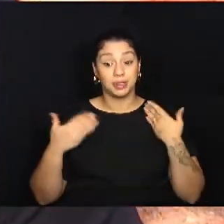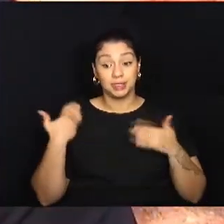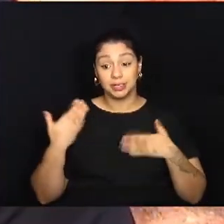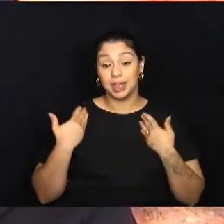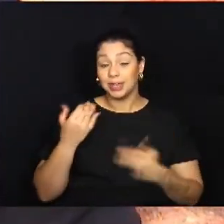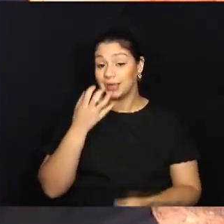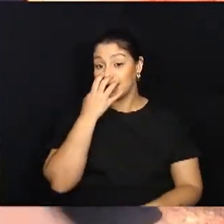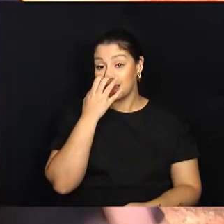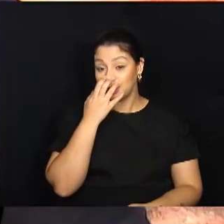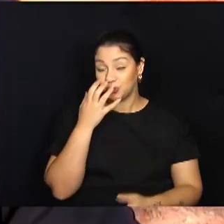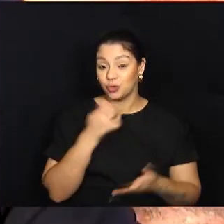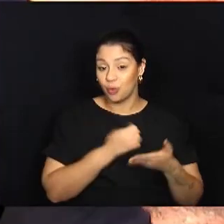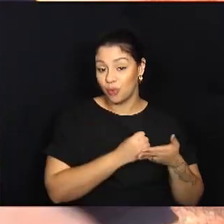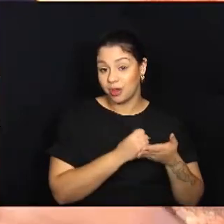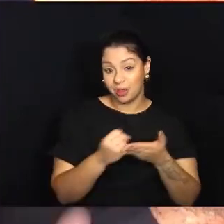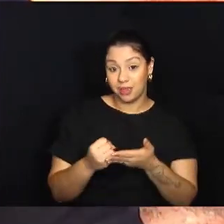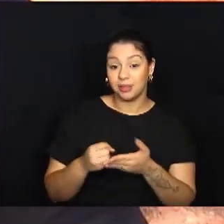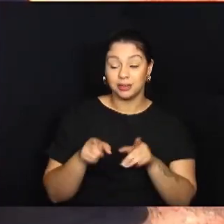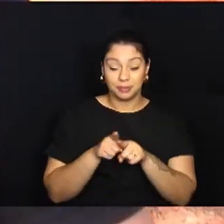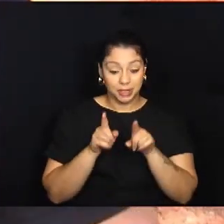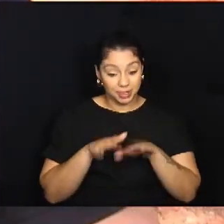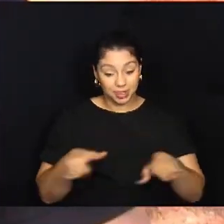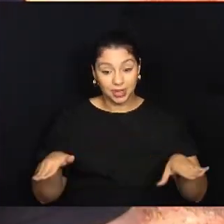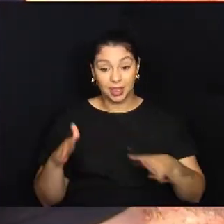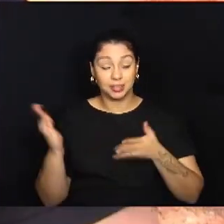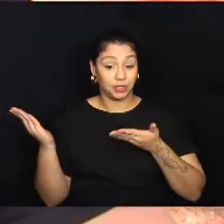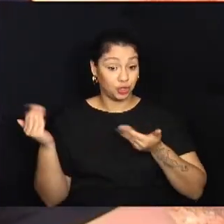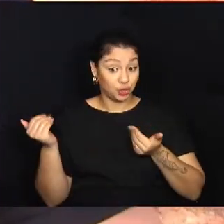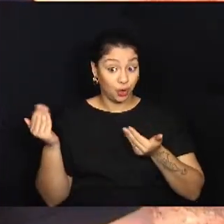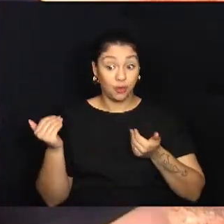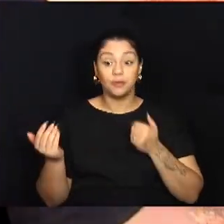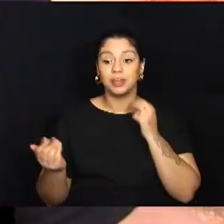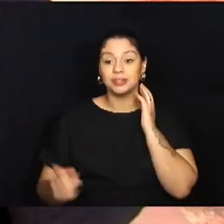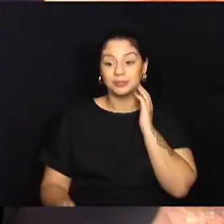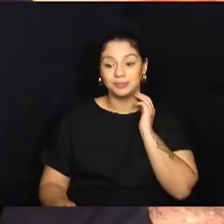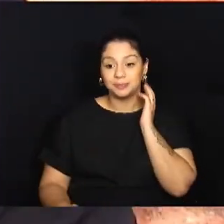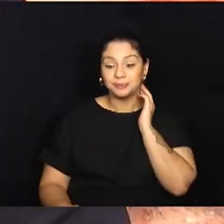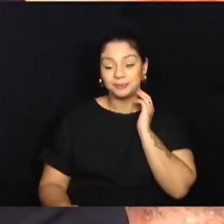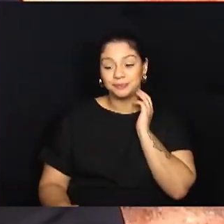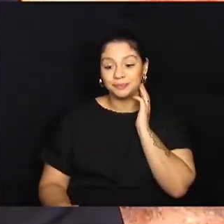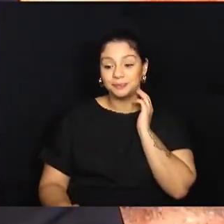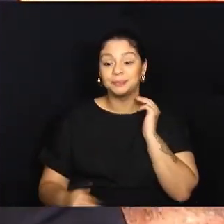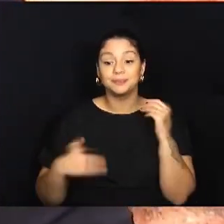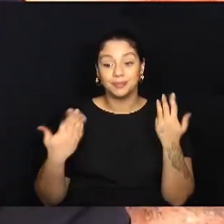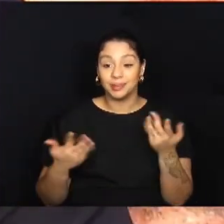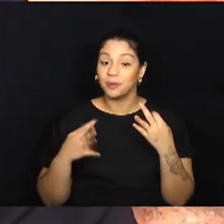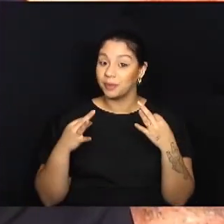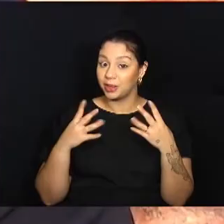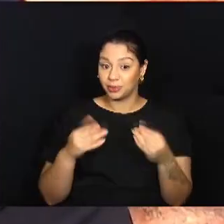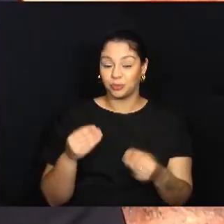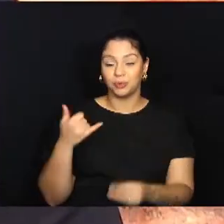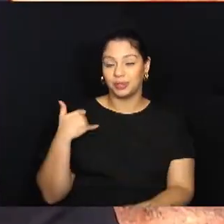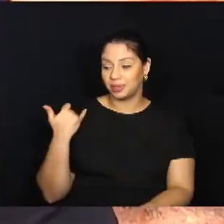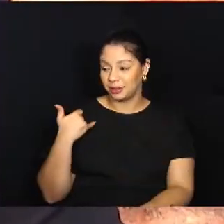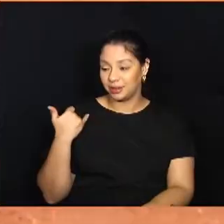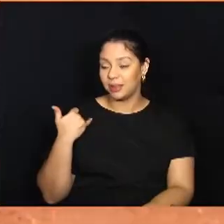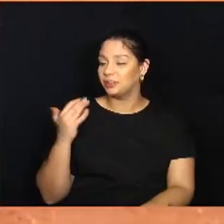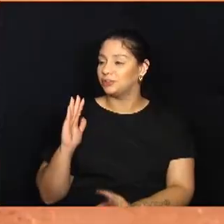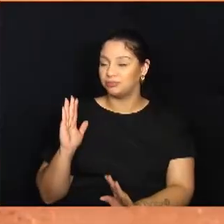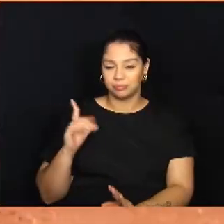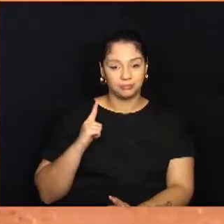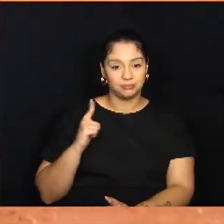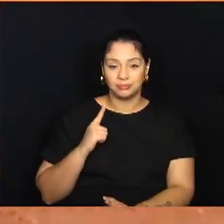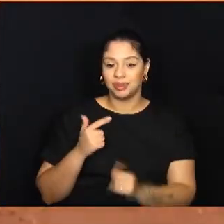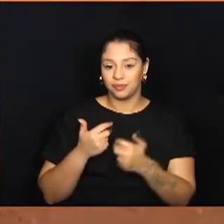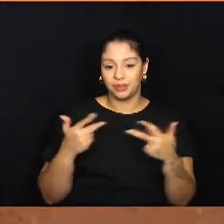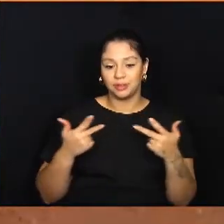seu animal de estimação, crianças, jovens, enfim, acho que para todo tipo de idade só traz benefícios aqui para a região.